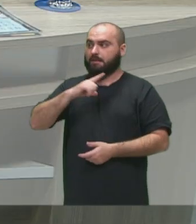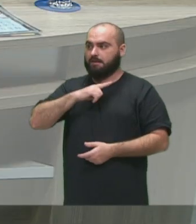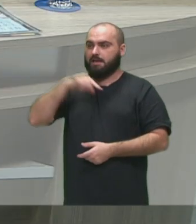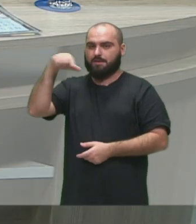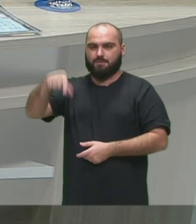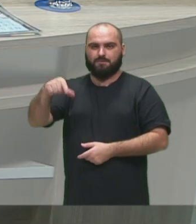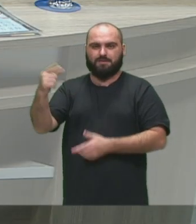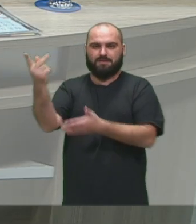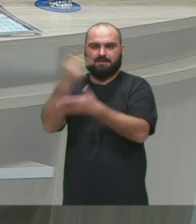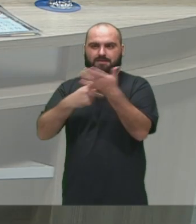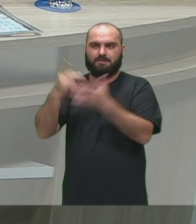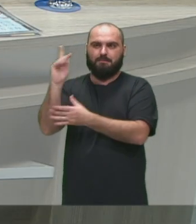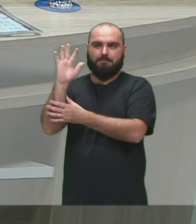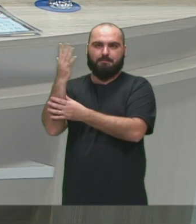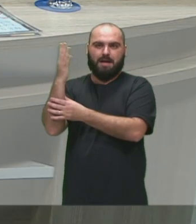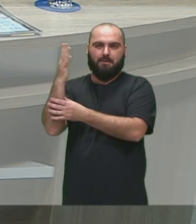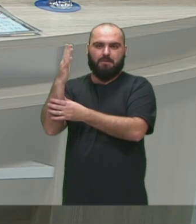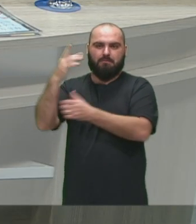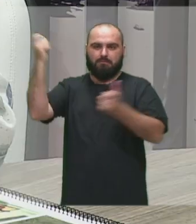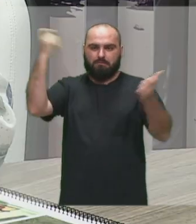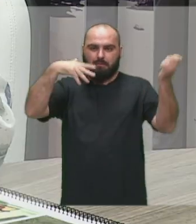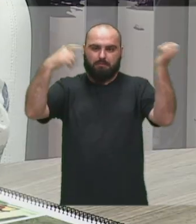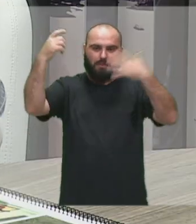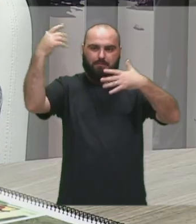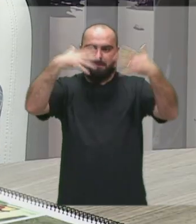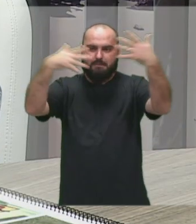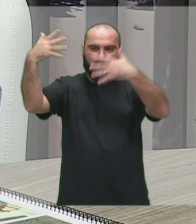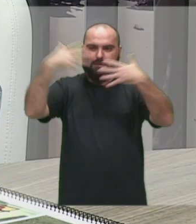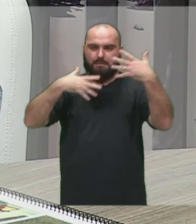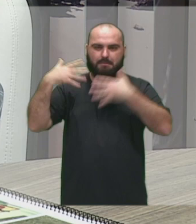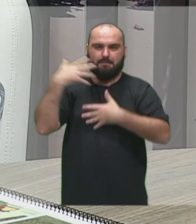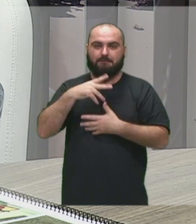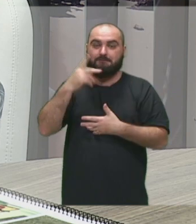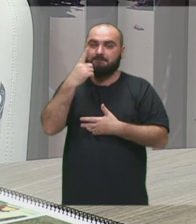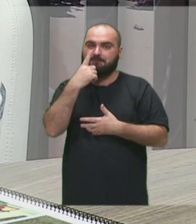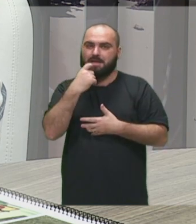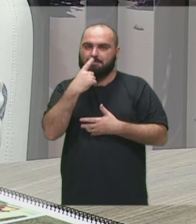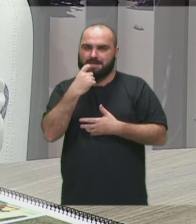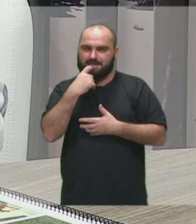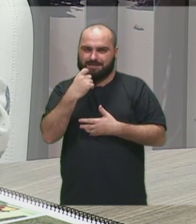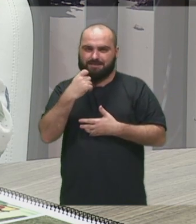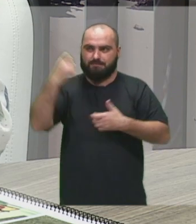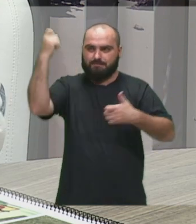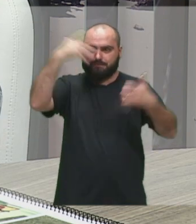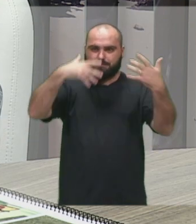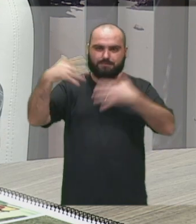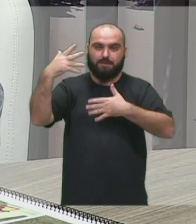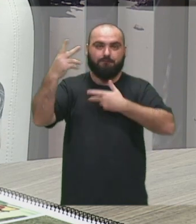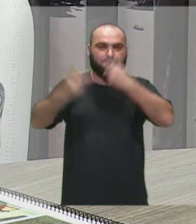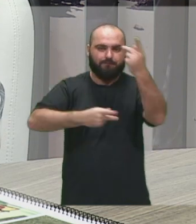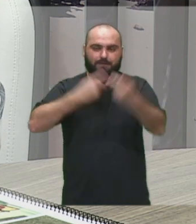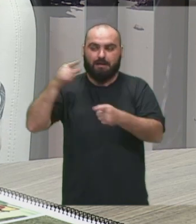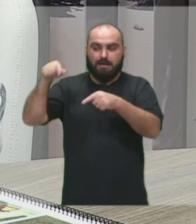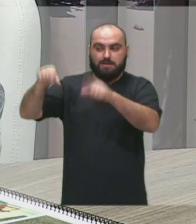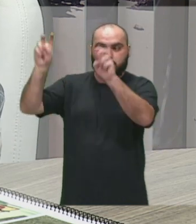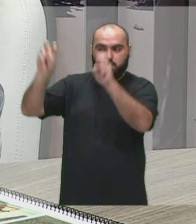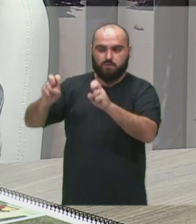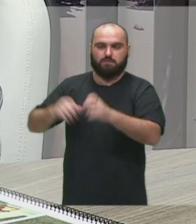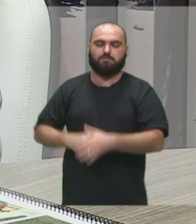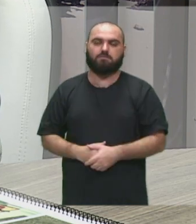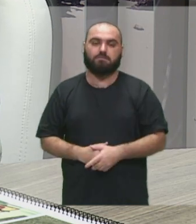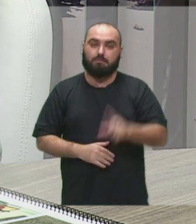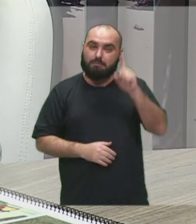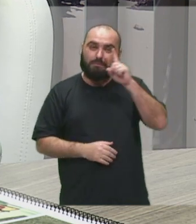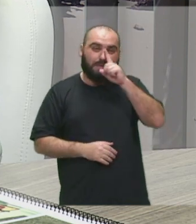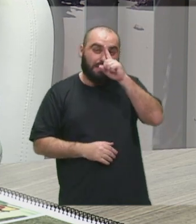Limite, que é um monte de mãos vermelhas, que ela fala, né? Quando eu falo sobre ela, eu digo que o perigo